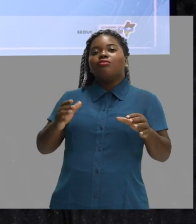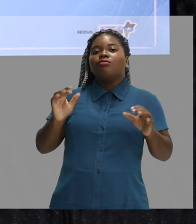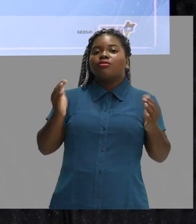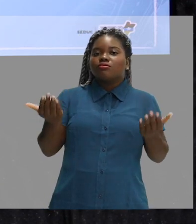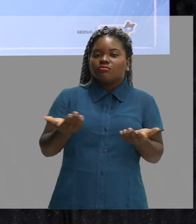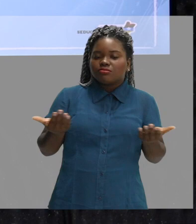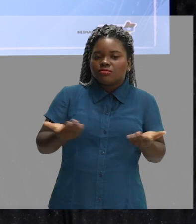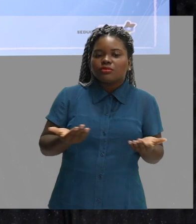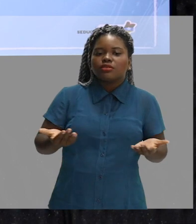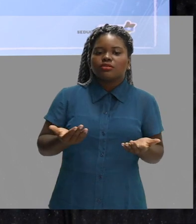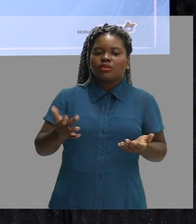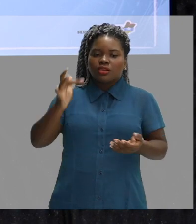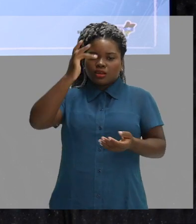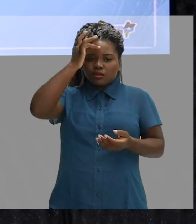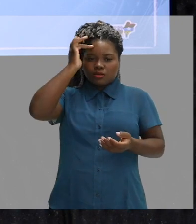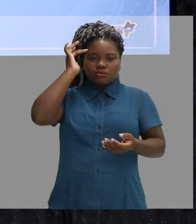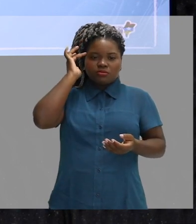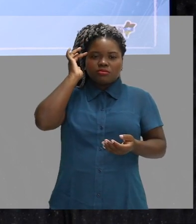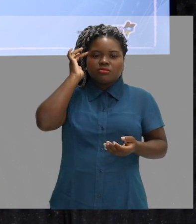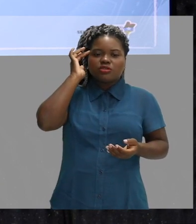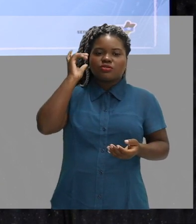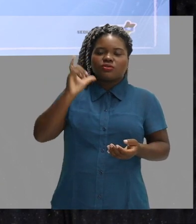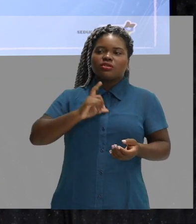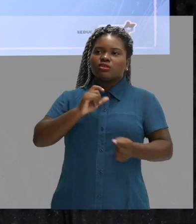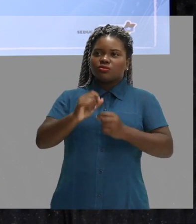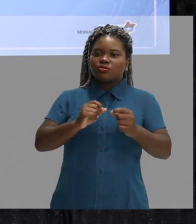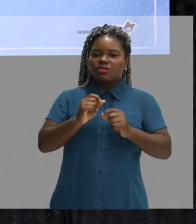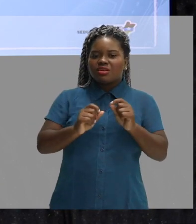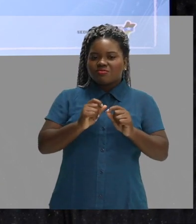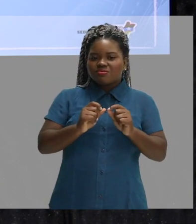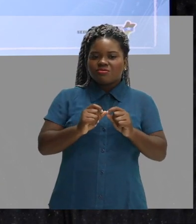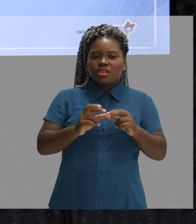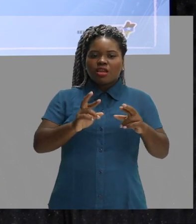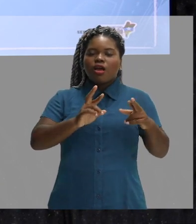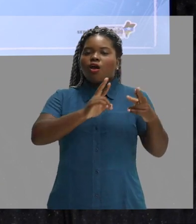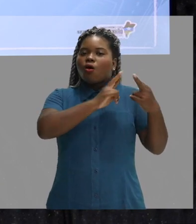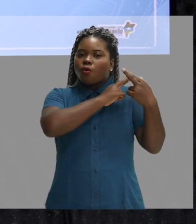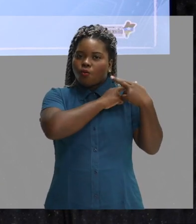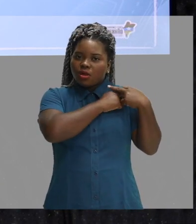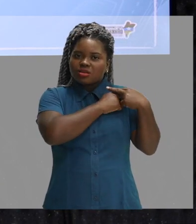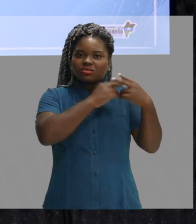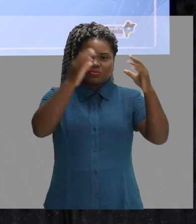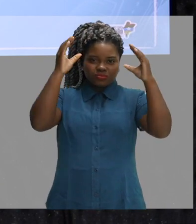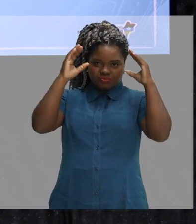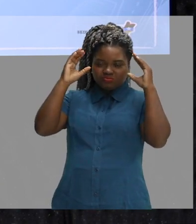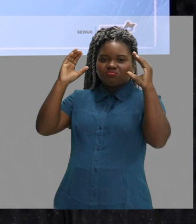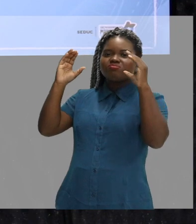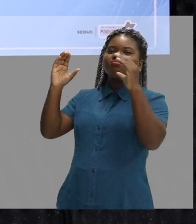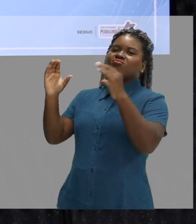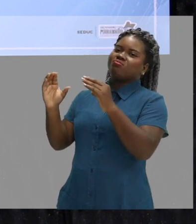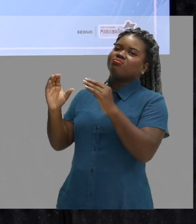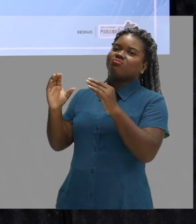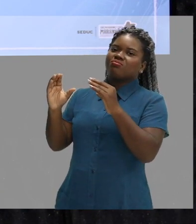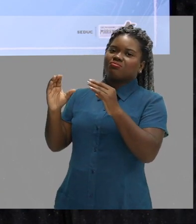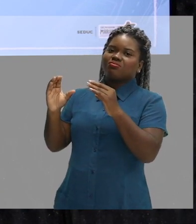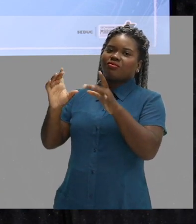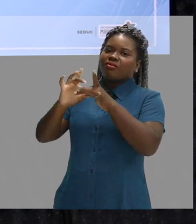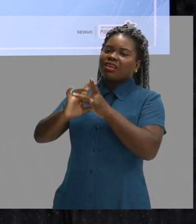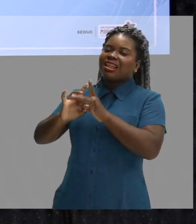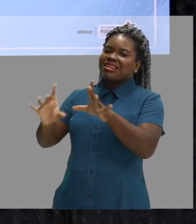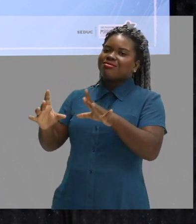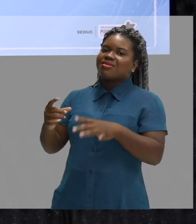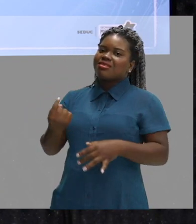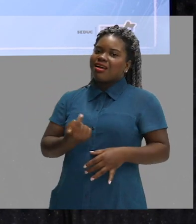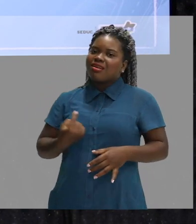o indivíduo passa a ter um pouco mais de soberania. O respeito ao direito individual, às garantias e liberdades